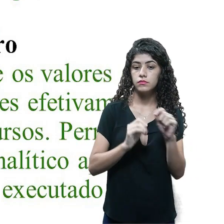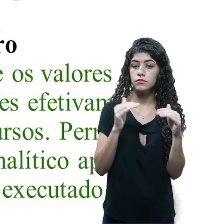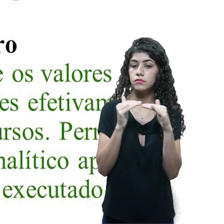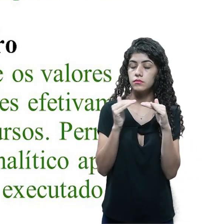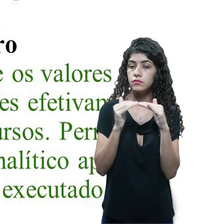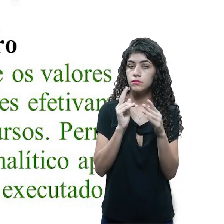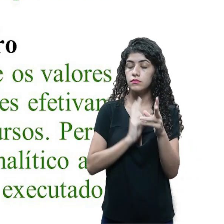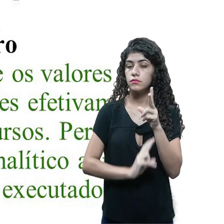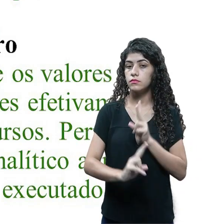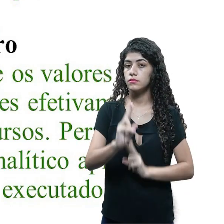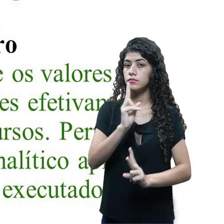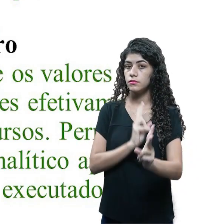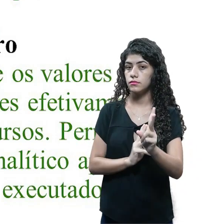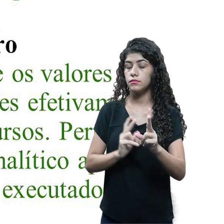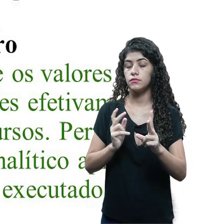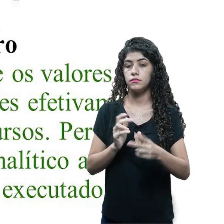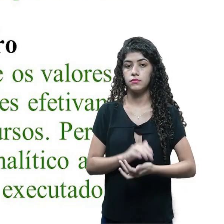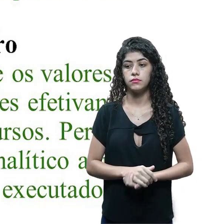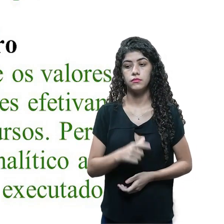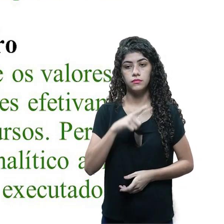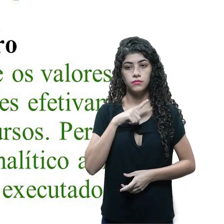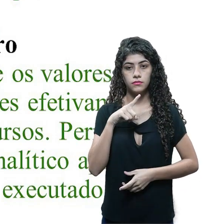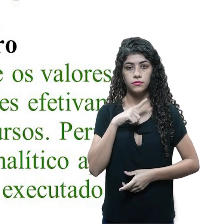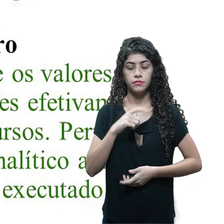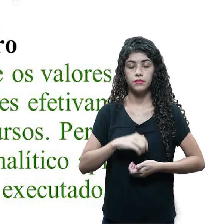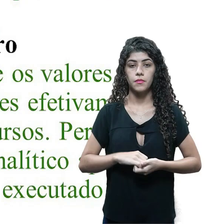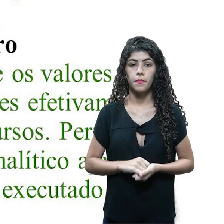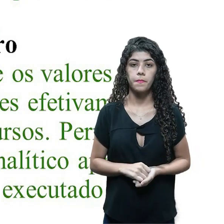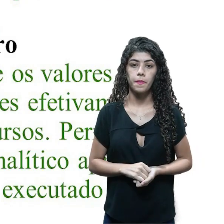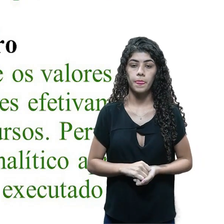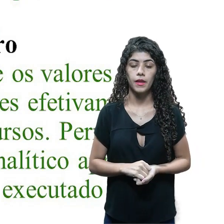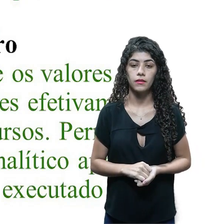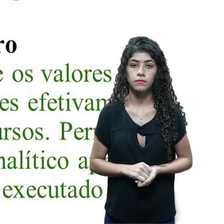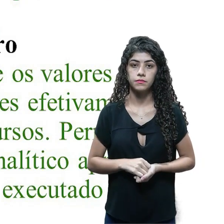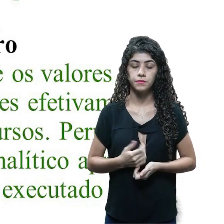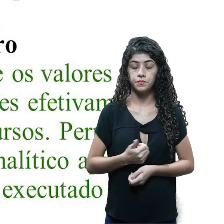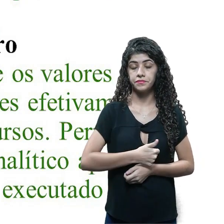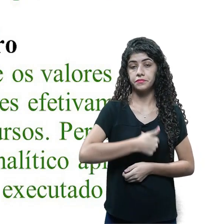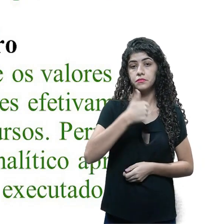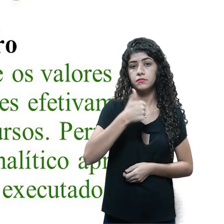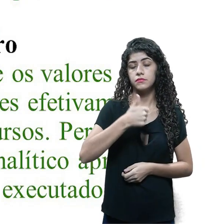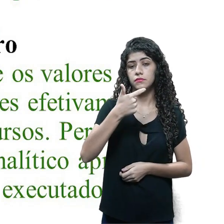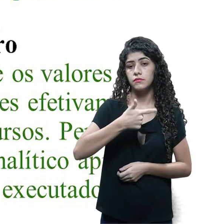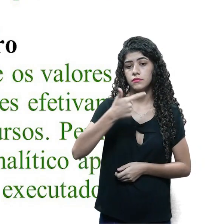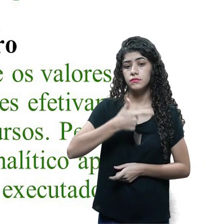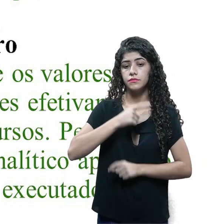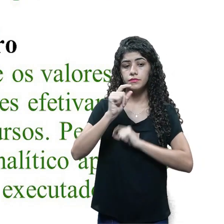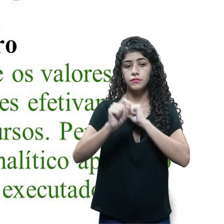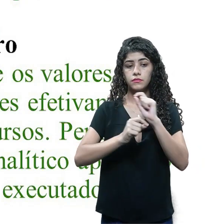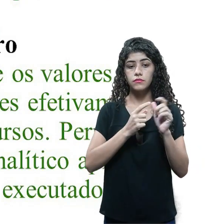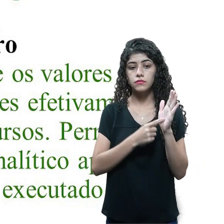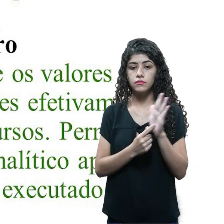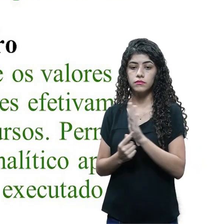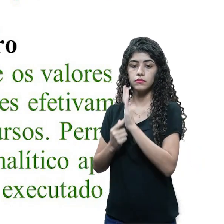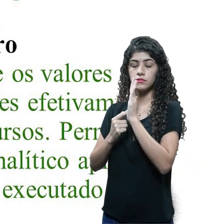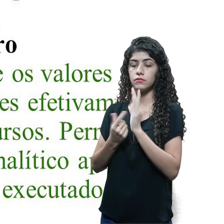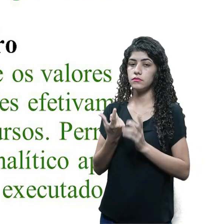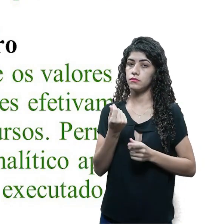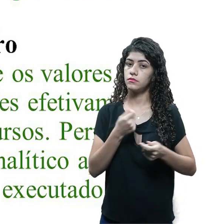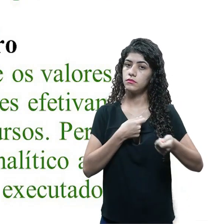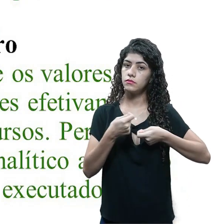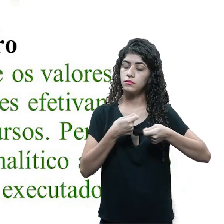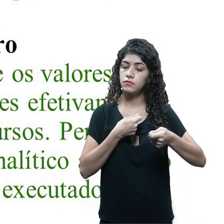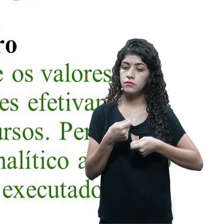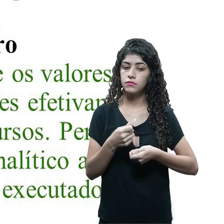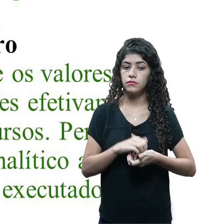em conformidade com os lançamentos dos extratos bancários correspondentes. A segunda planilha é o demonstrativo orçamentário